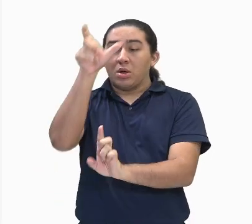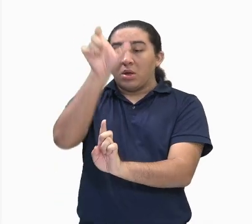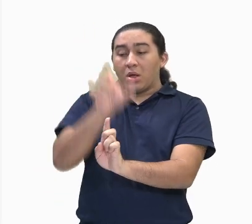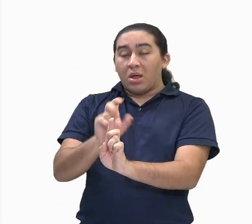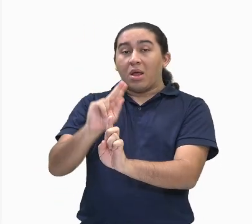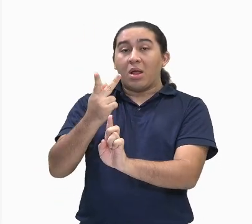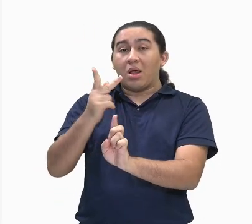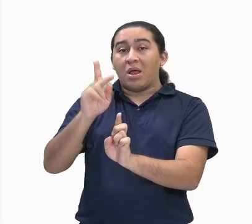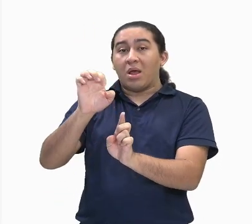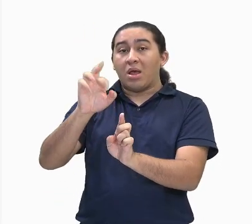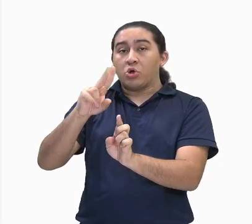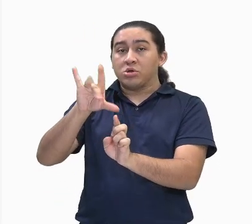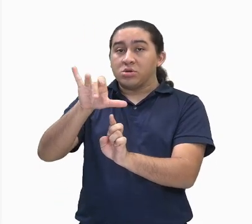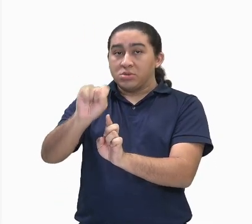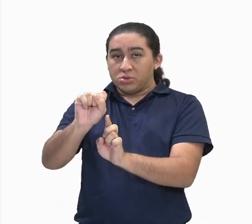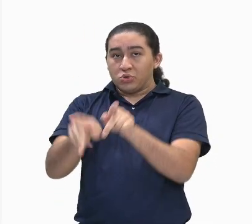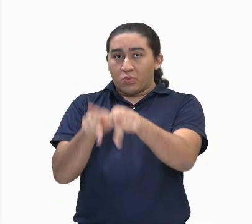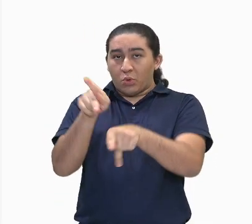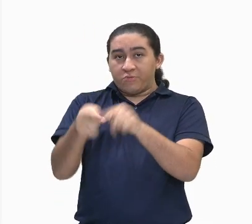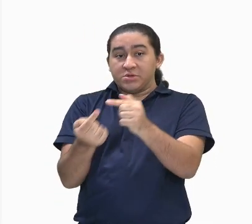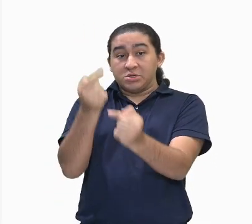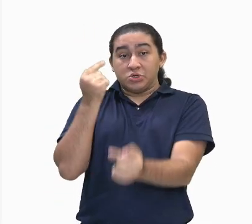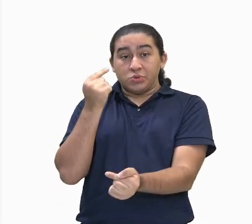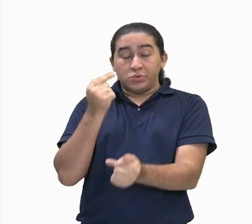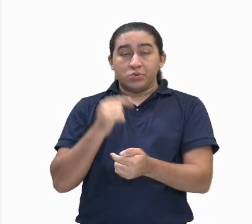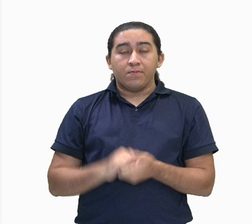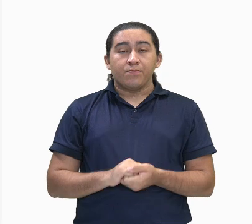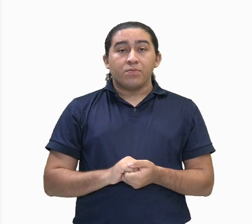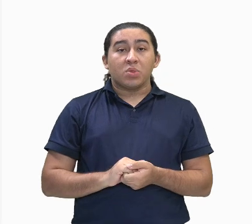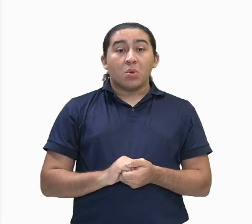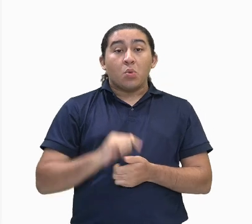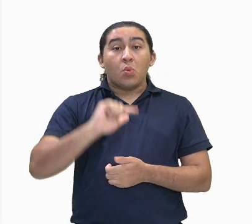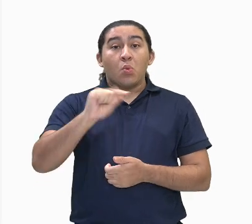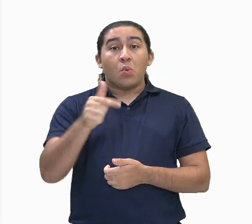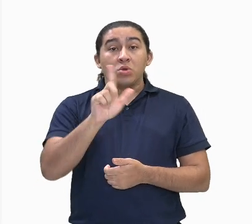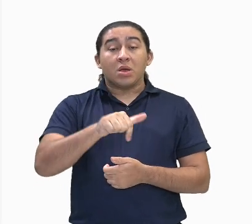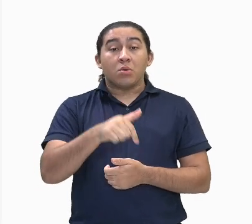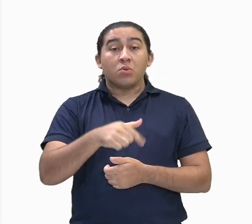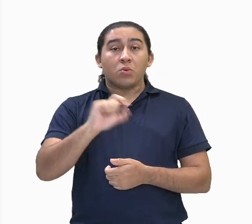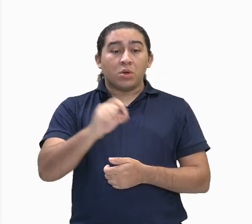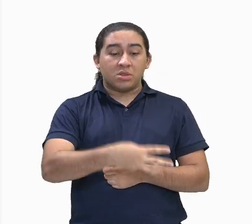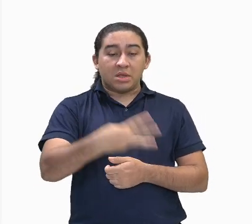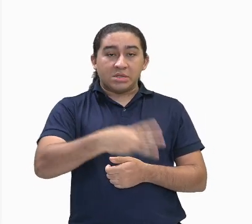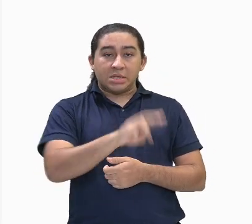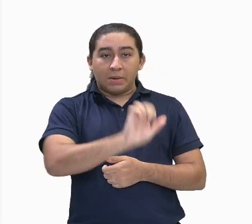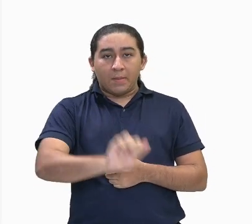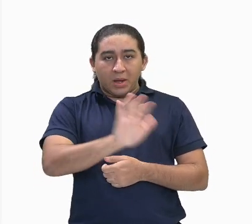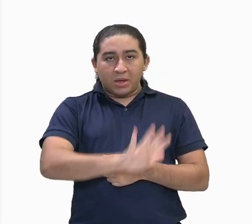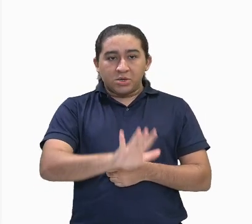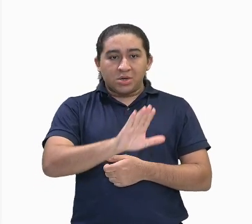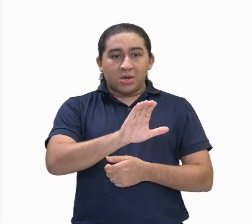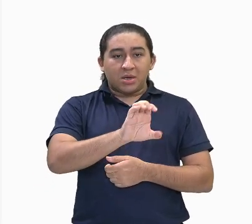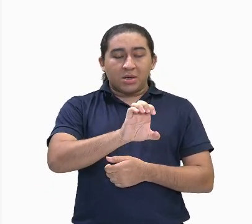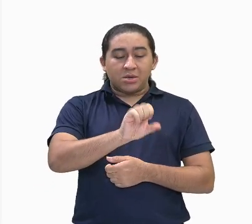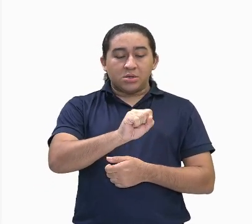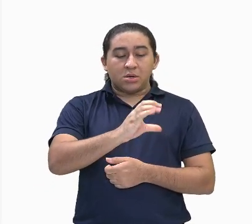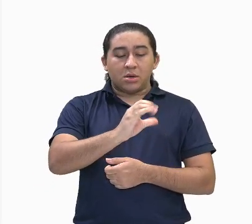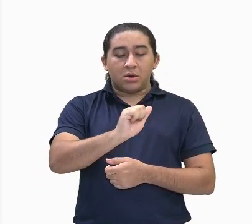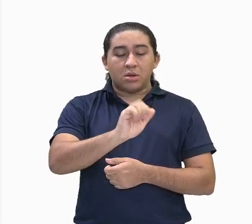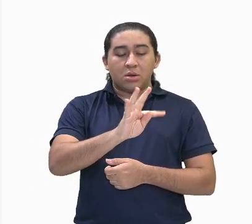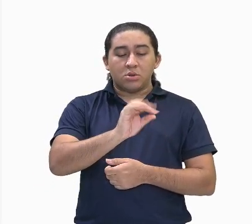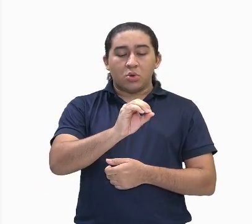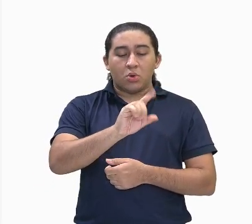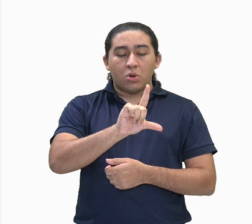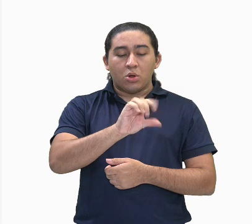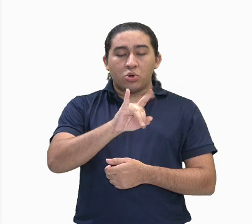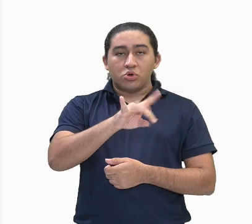dos povos antigos. Outro tipo de mitos são os escatológicos, os mitos que falam das últimas